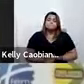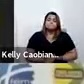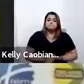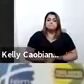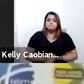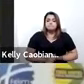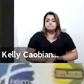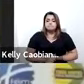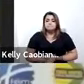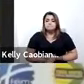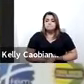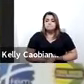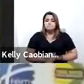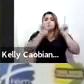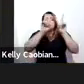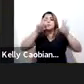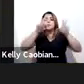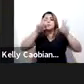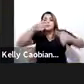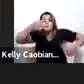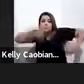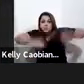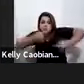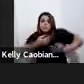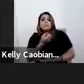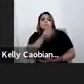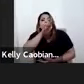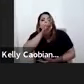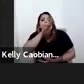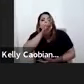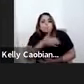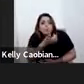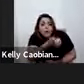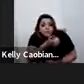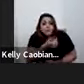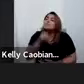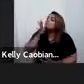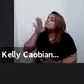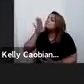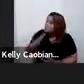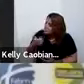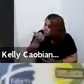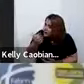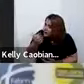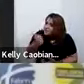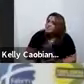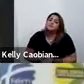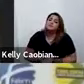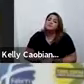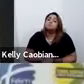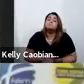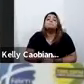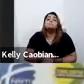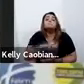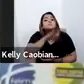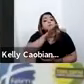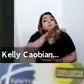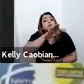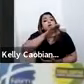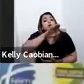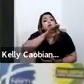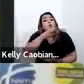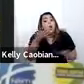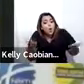Boa tarde, João. Boa tarde, Gilson. João, nós hoje à tarde, às 14 horas, vamos